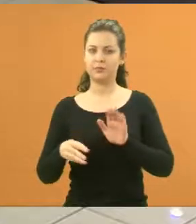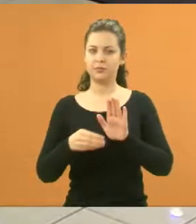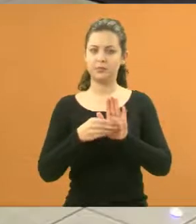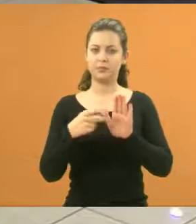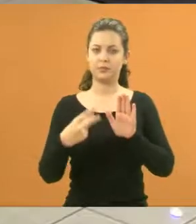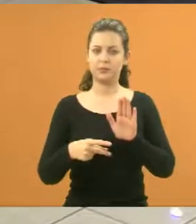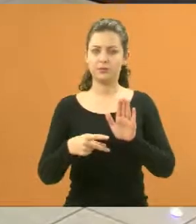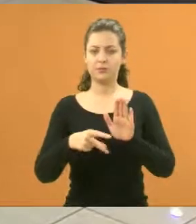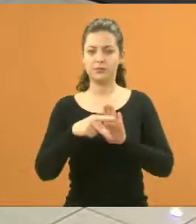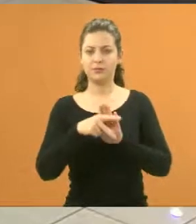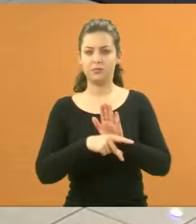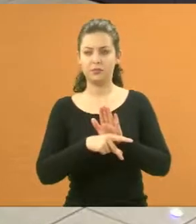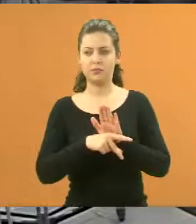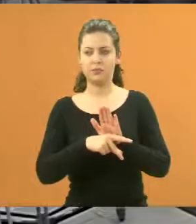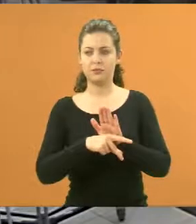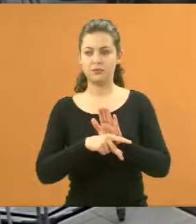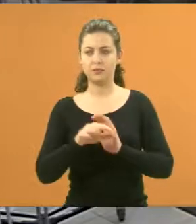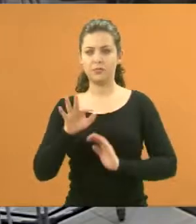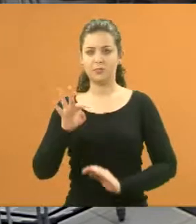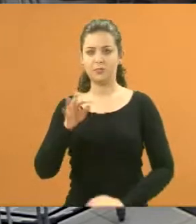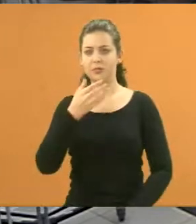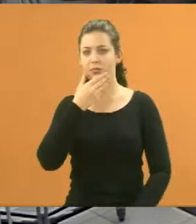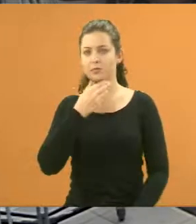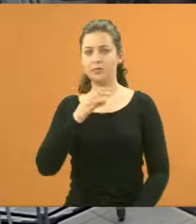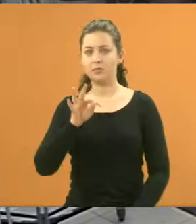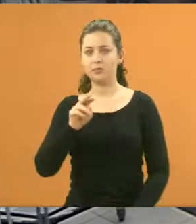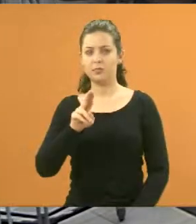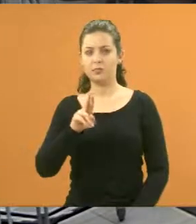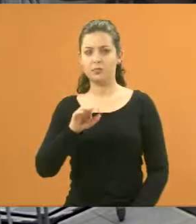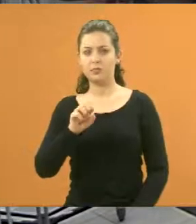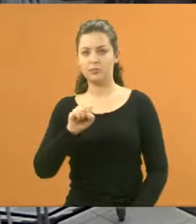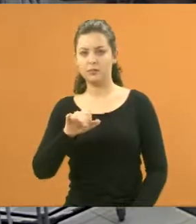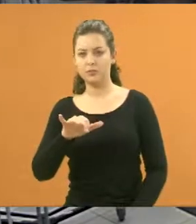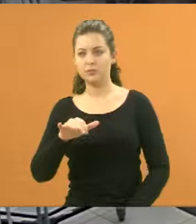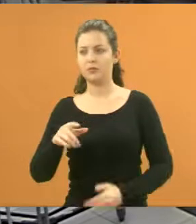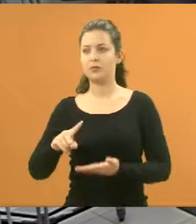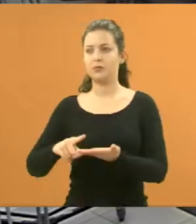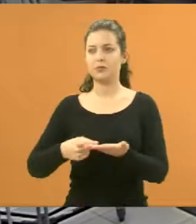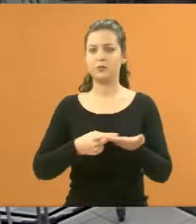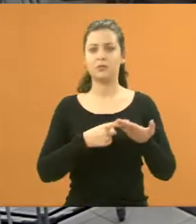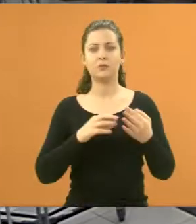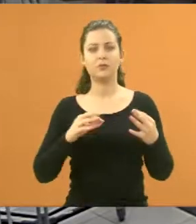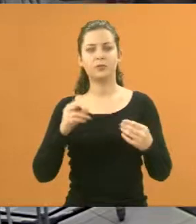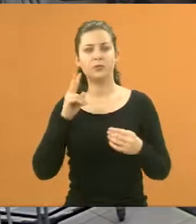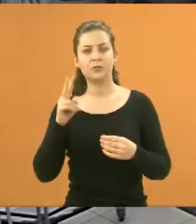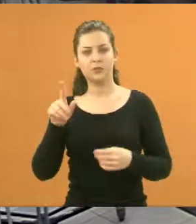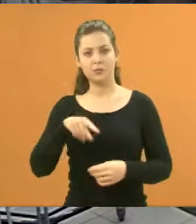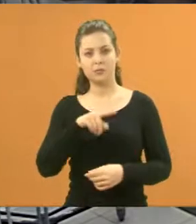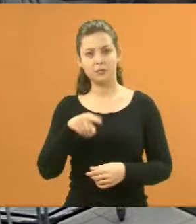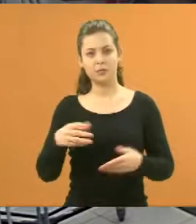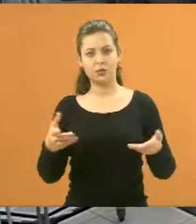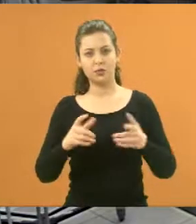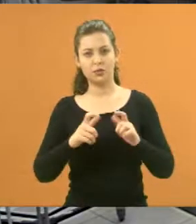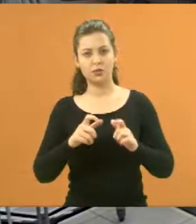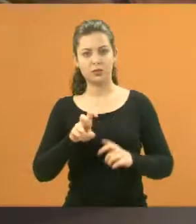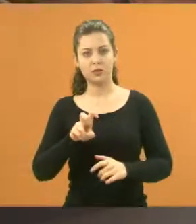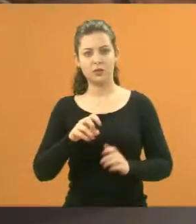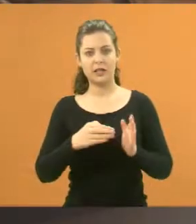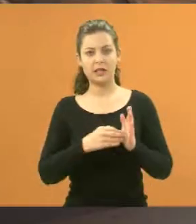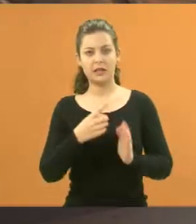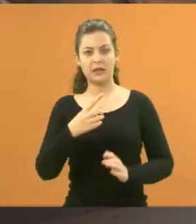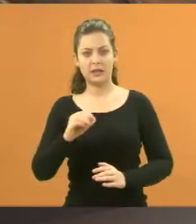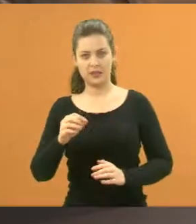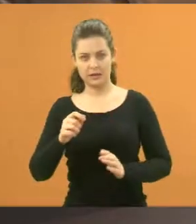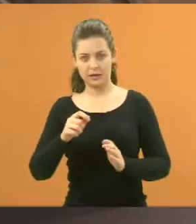projeto e o Turci está acabando de redigir ela, que todos os vereadores vão assinar em conjunto. Será que a gente poderia suspender a sessão aí de 5 a 10